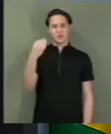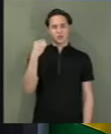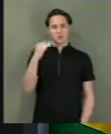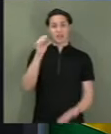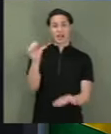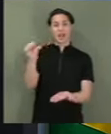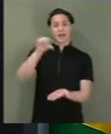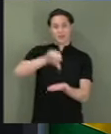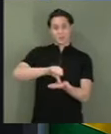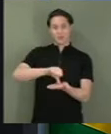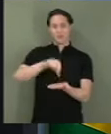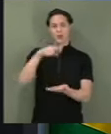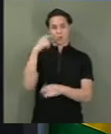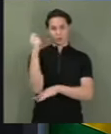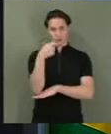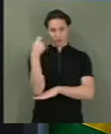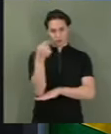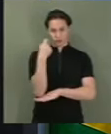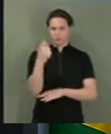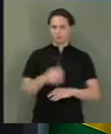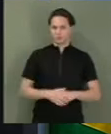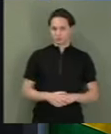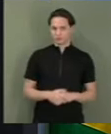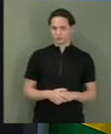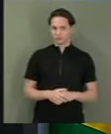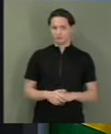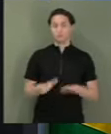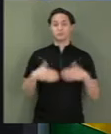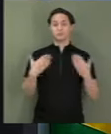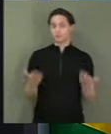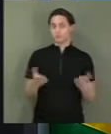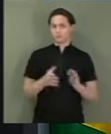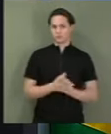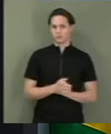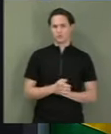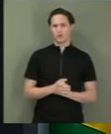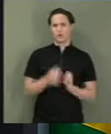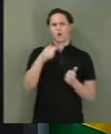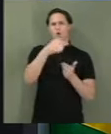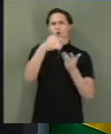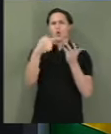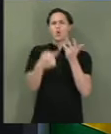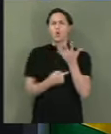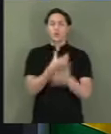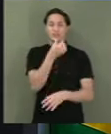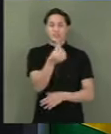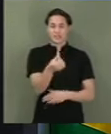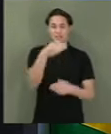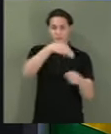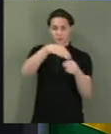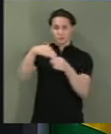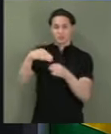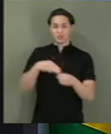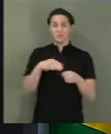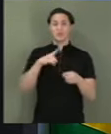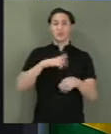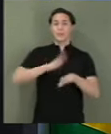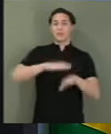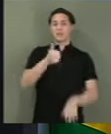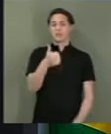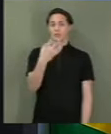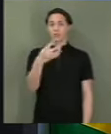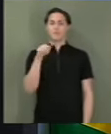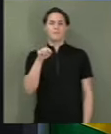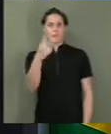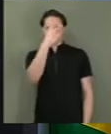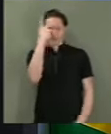Gaúcha outros seis municípios do Estado reúnem mais 14 mil beneficiários Pelotas